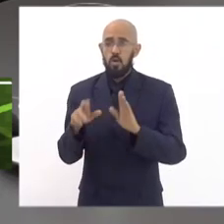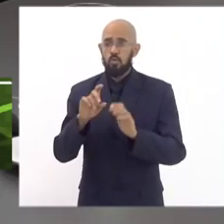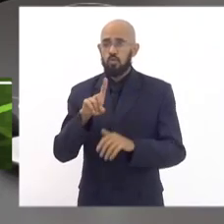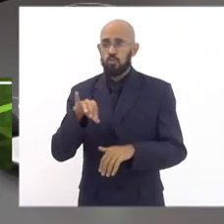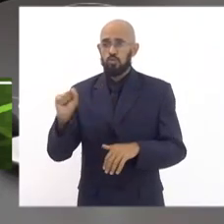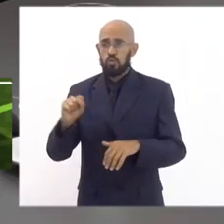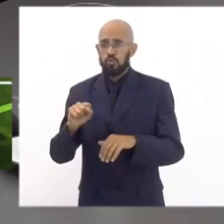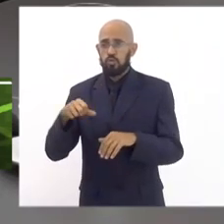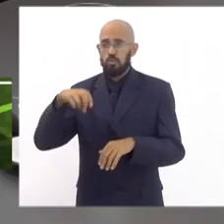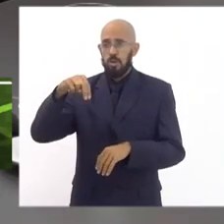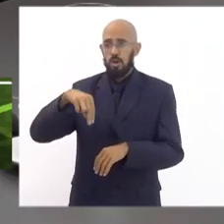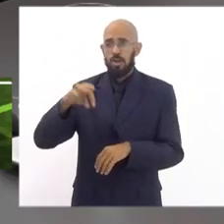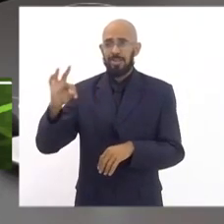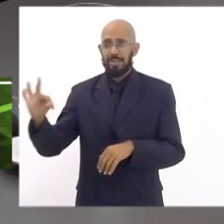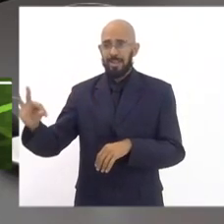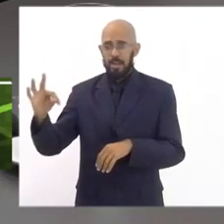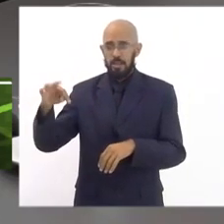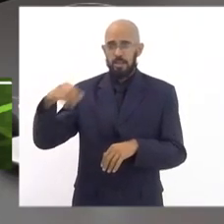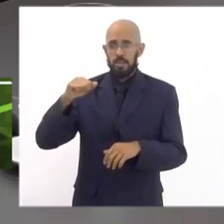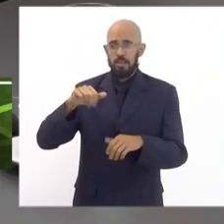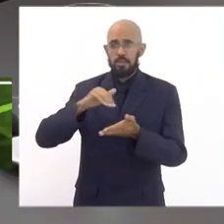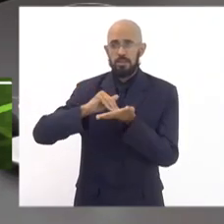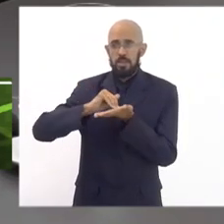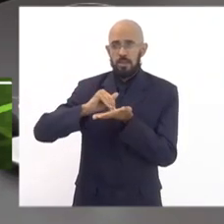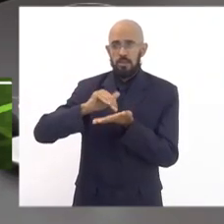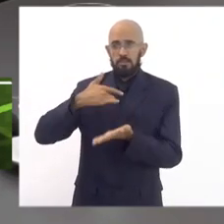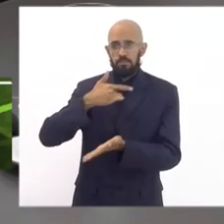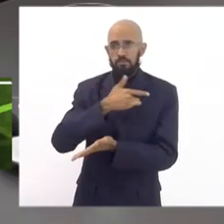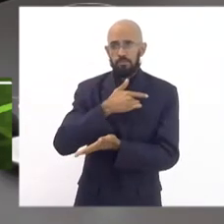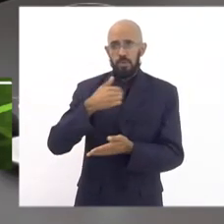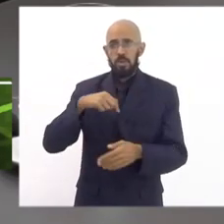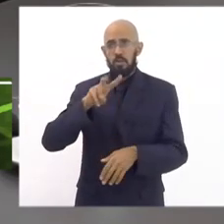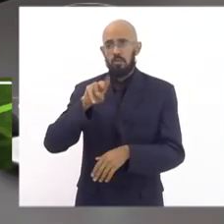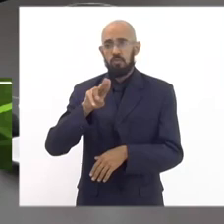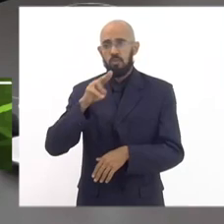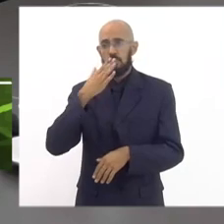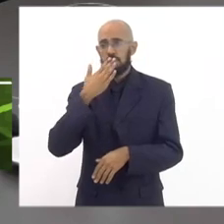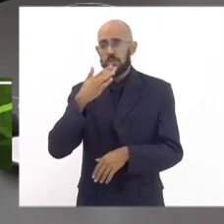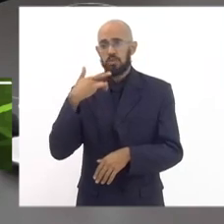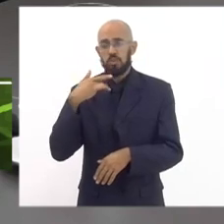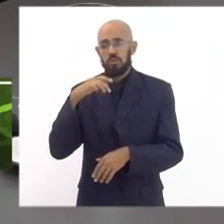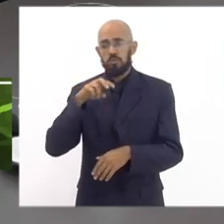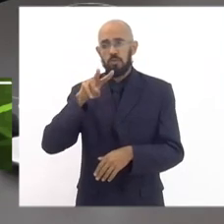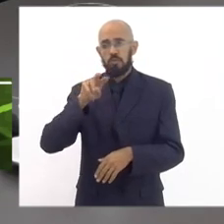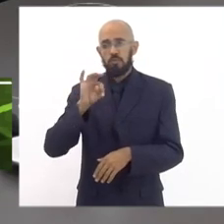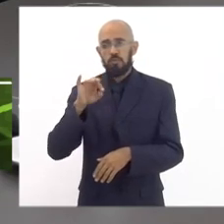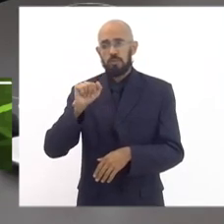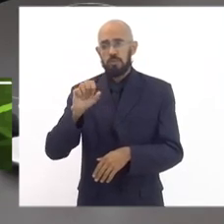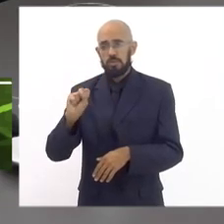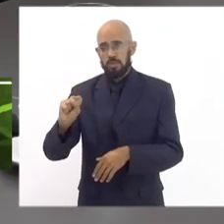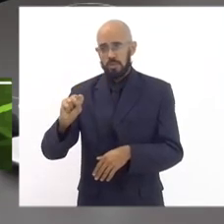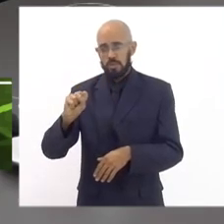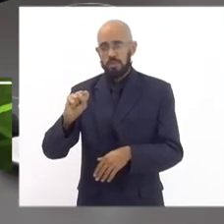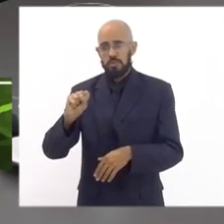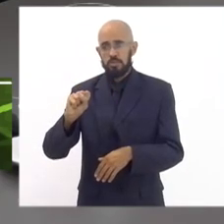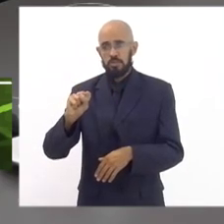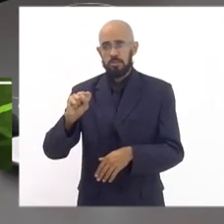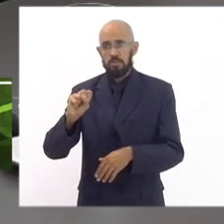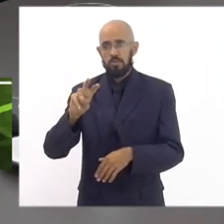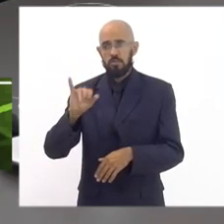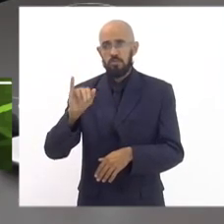uma nota técnica da Secretaria de Saúde. Eu vou pedir vistas no projeto, por uma semana. Tá bom. Da cannabis. Tá bom. Então,